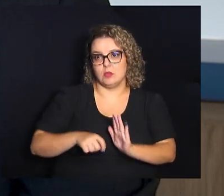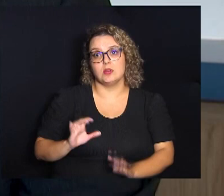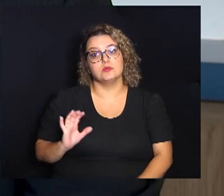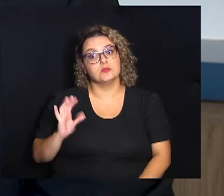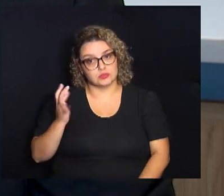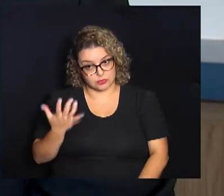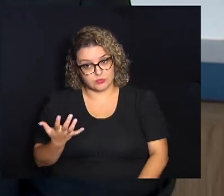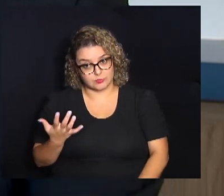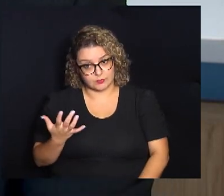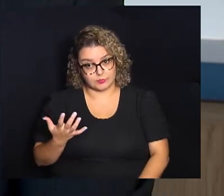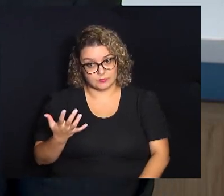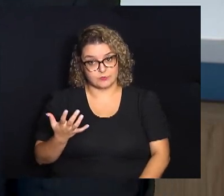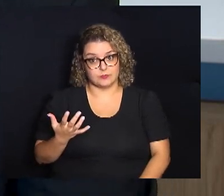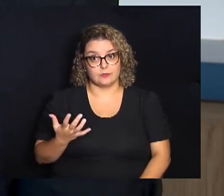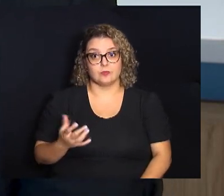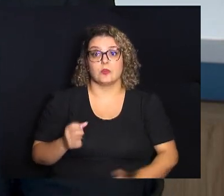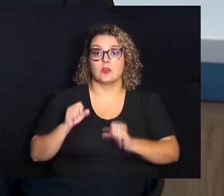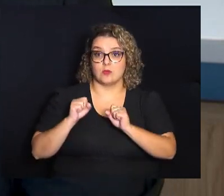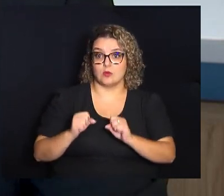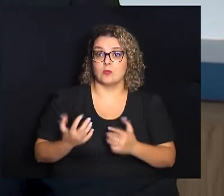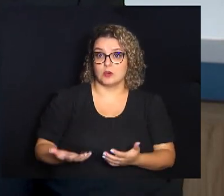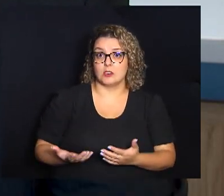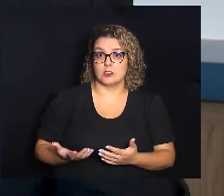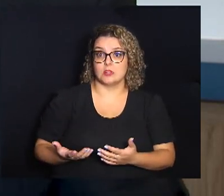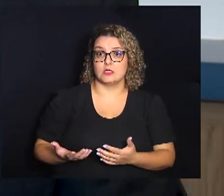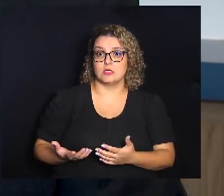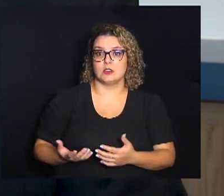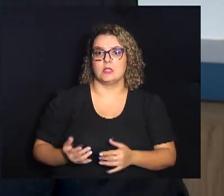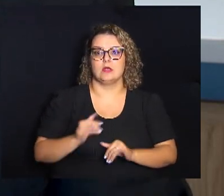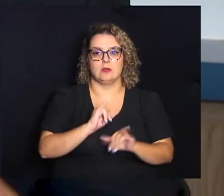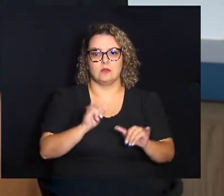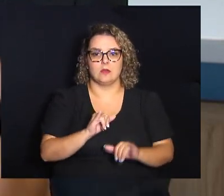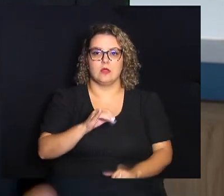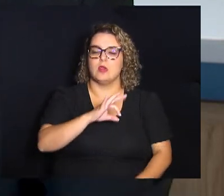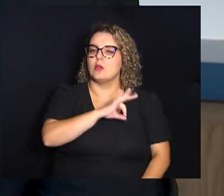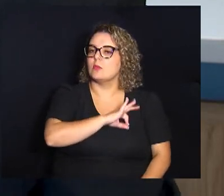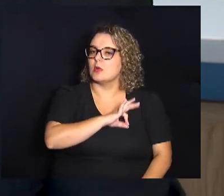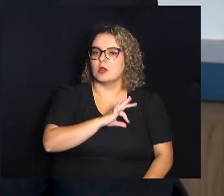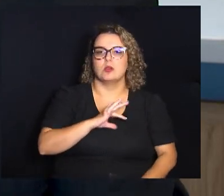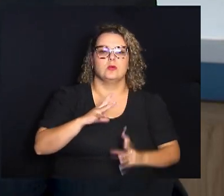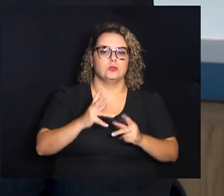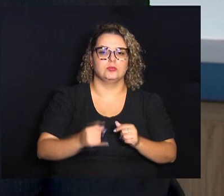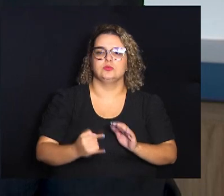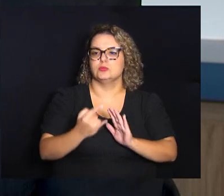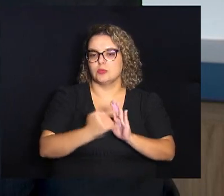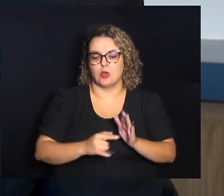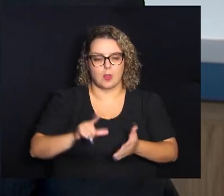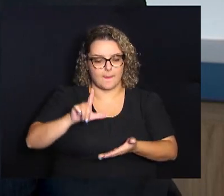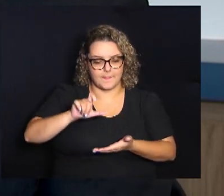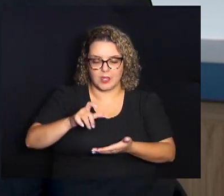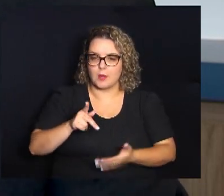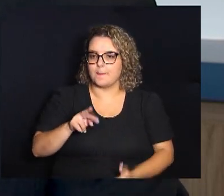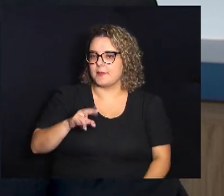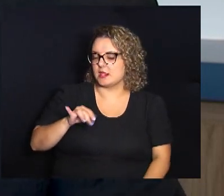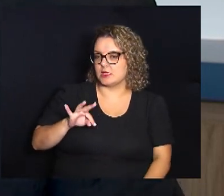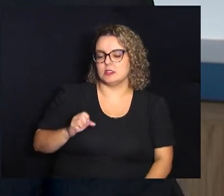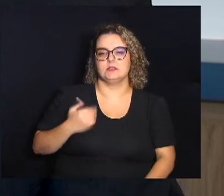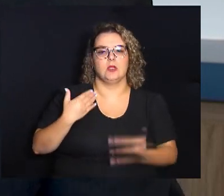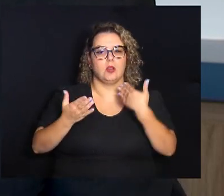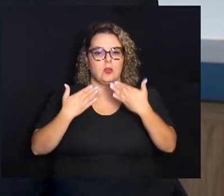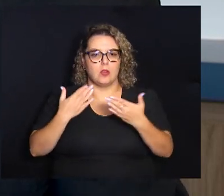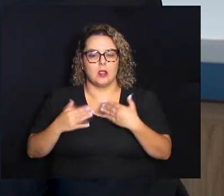aconteceu, onde você vai passar para a polícia toda a documentação, como prints de tela, de conversas, registro